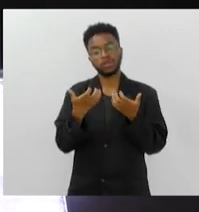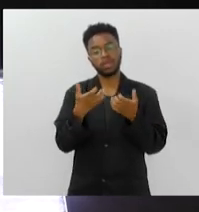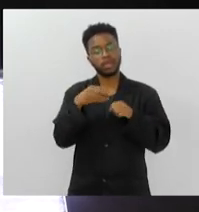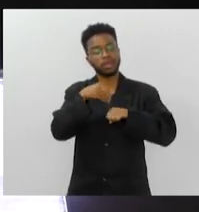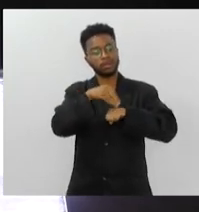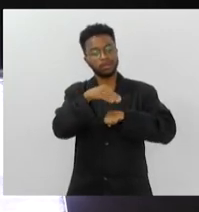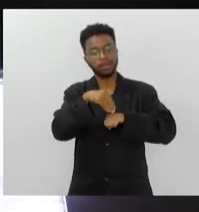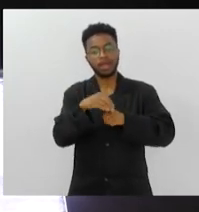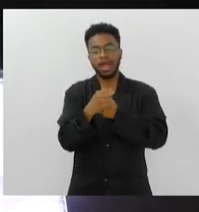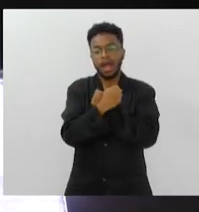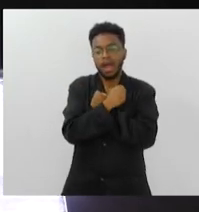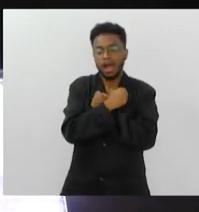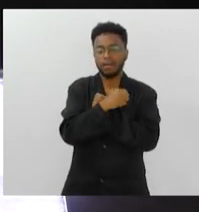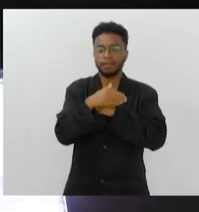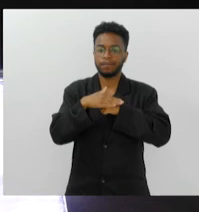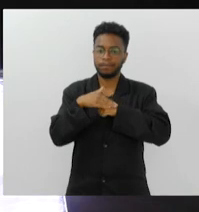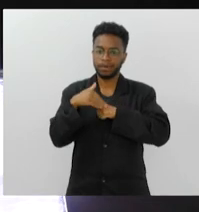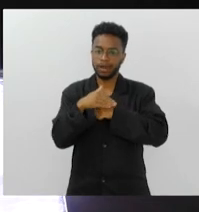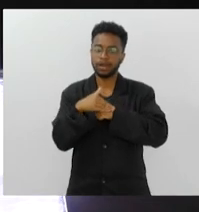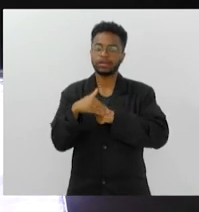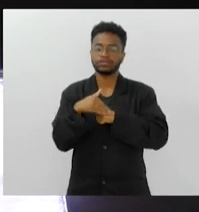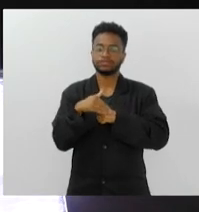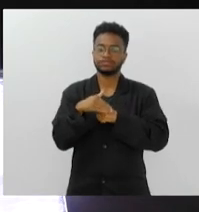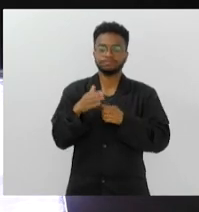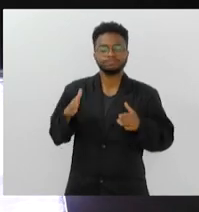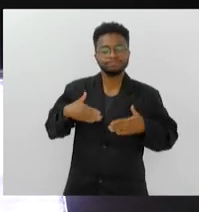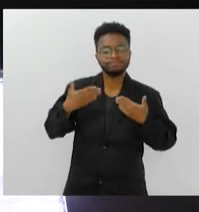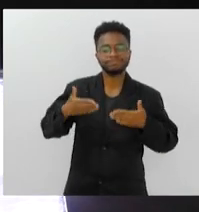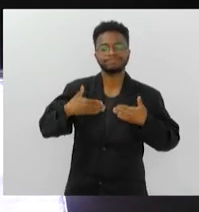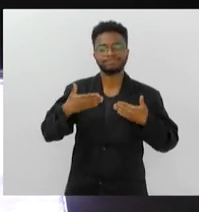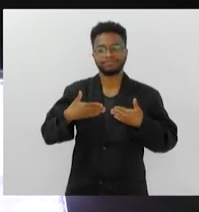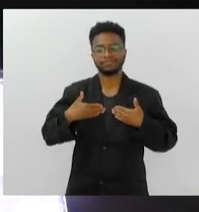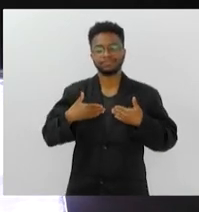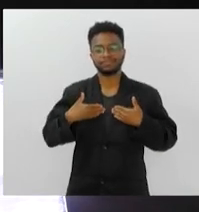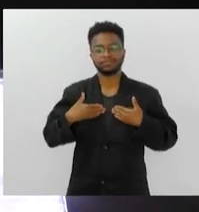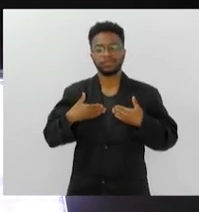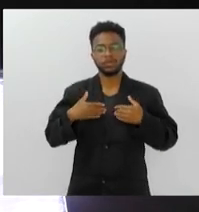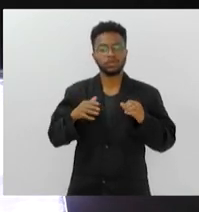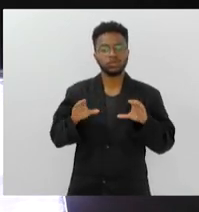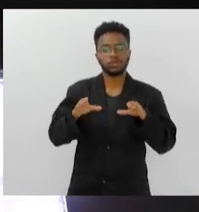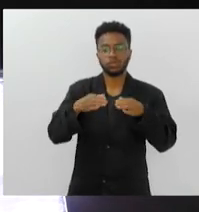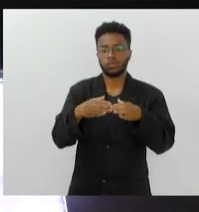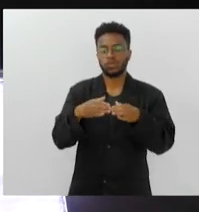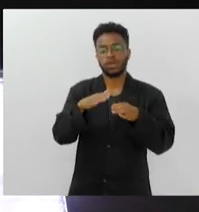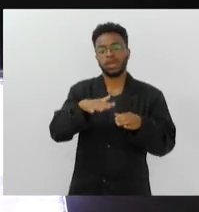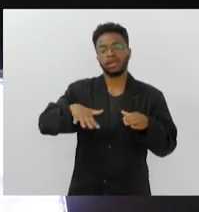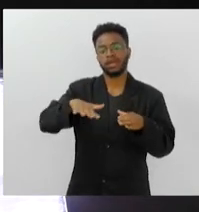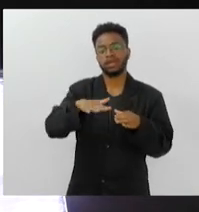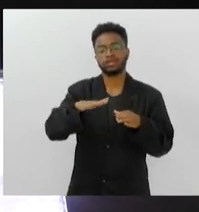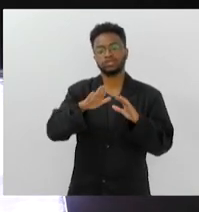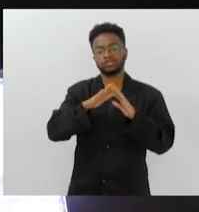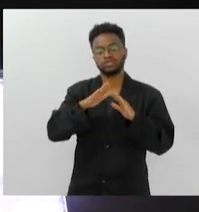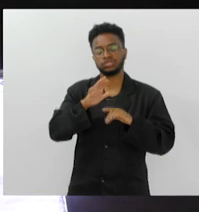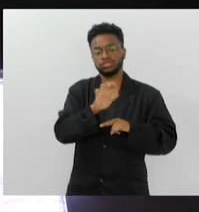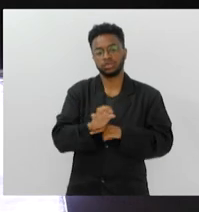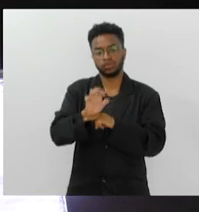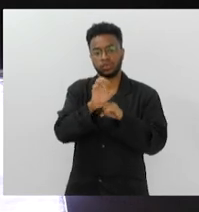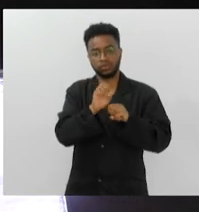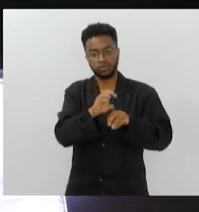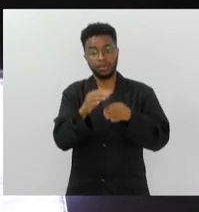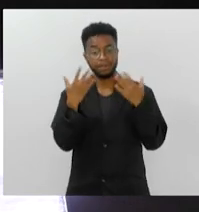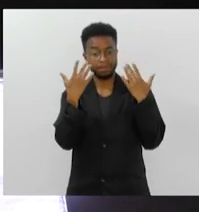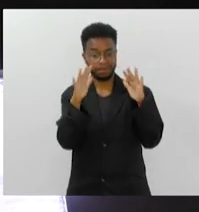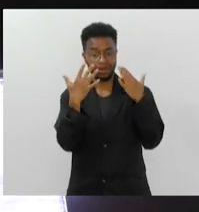um abraço afetuoso e entusiasmado de toda a rede estadual de educação. Parabéns, senhor